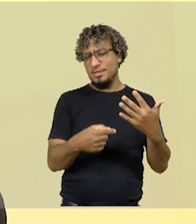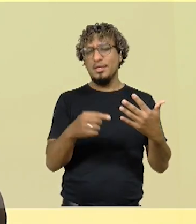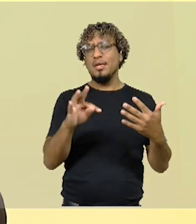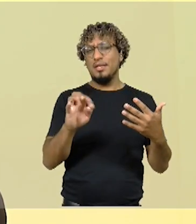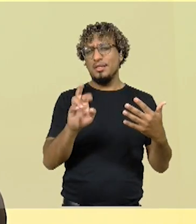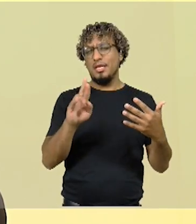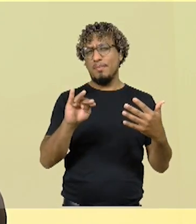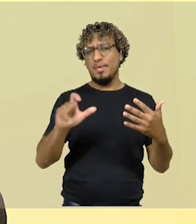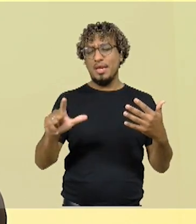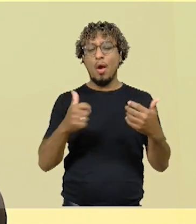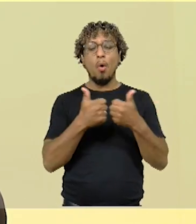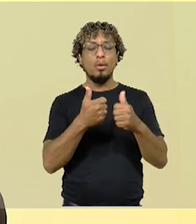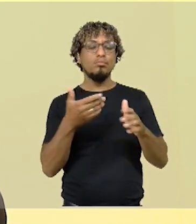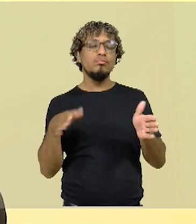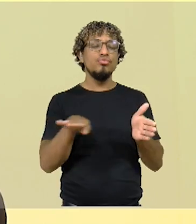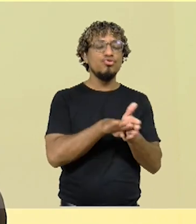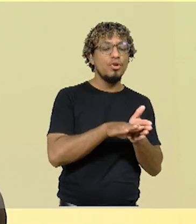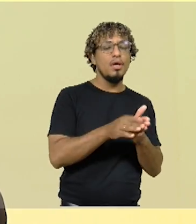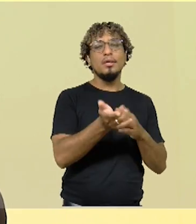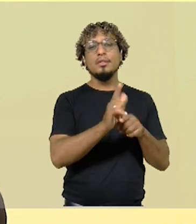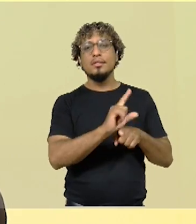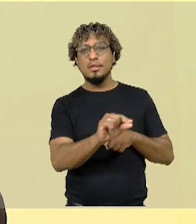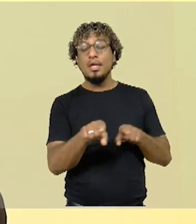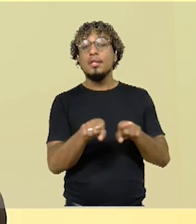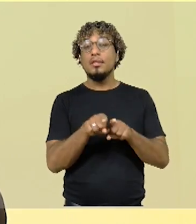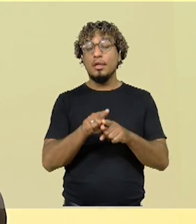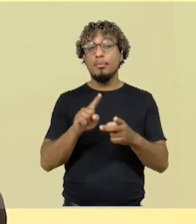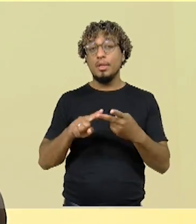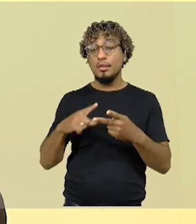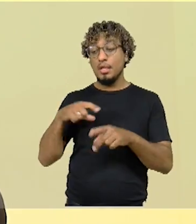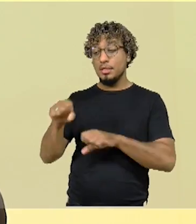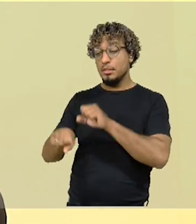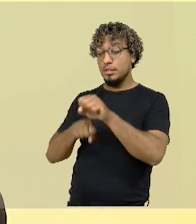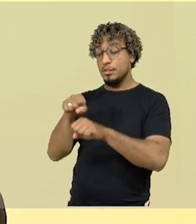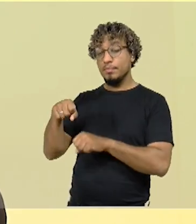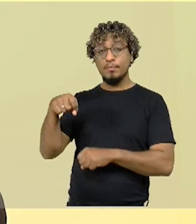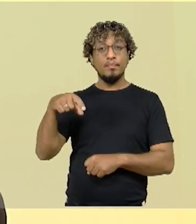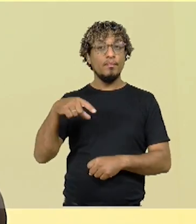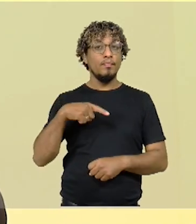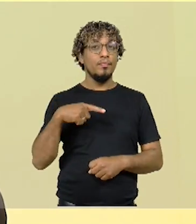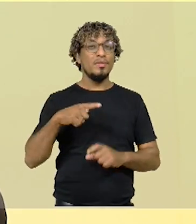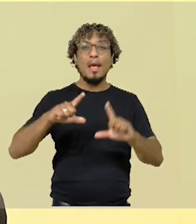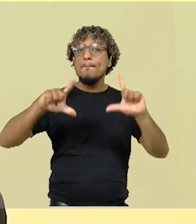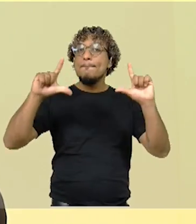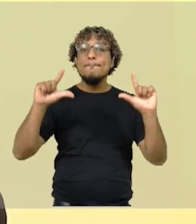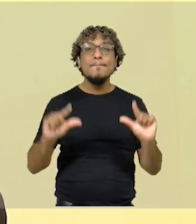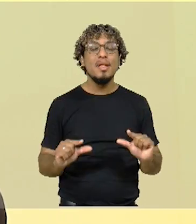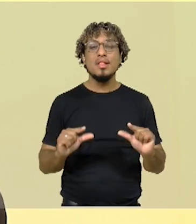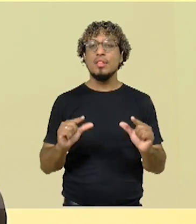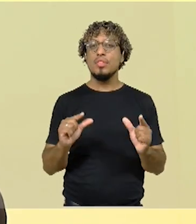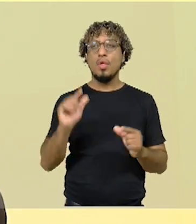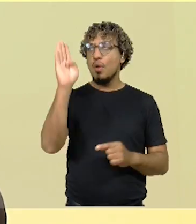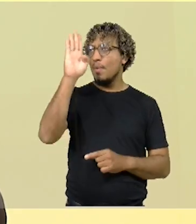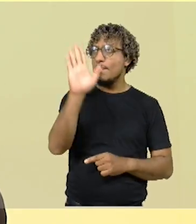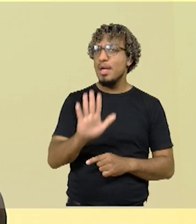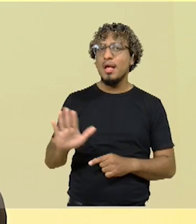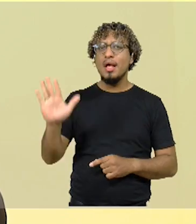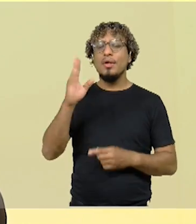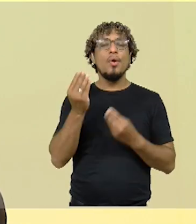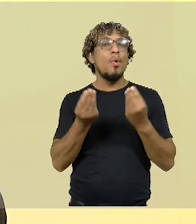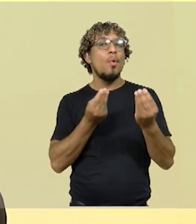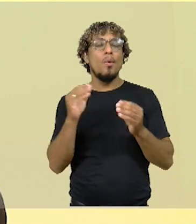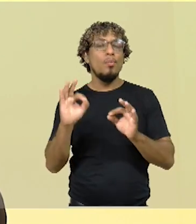a cultura popular, porque a gente tem manifestações belíssimas, né, e que precisam ser valorizadas anualmente. Os editais têm